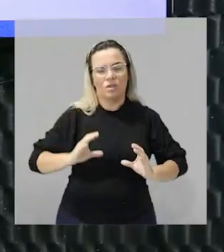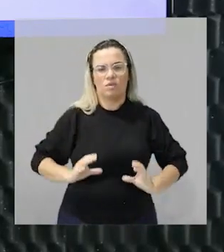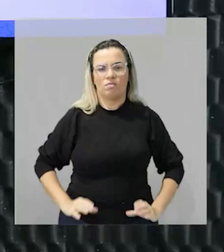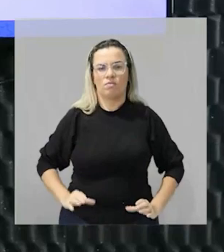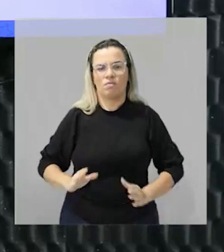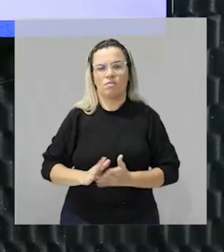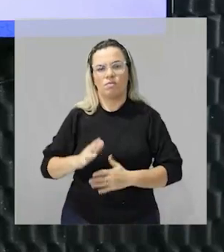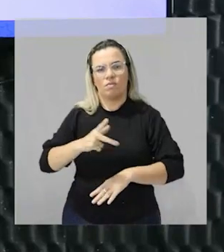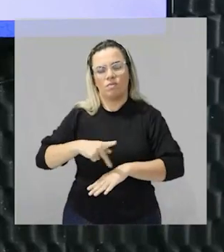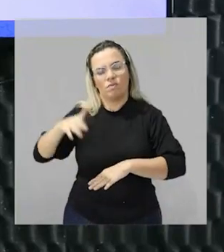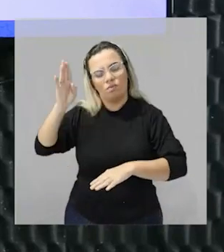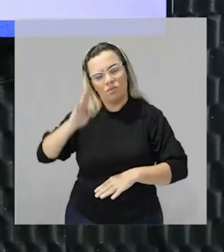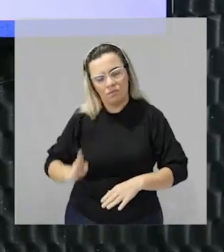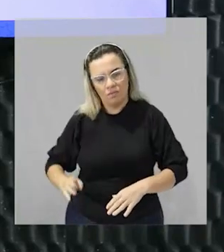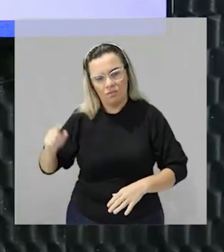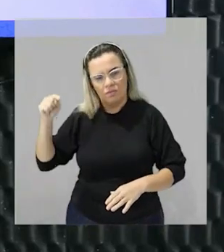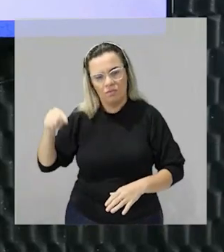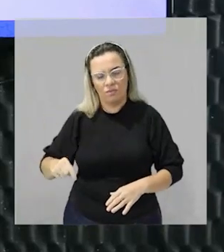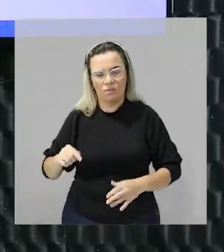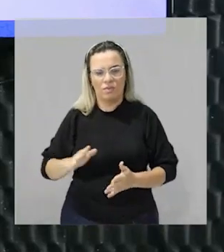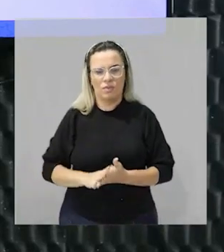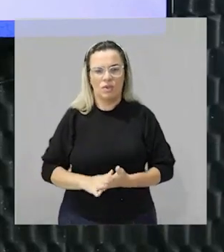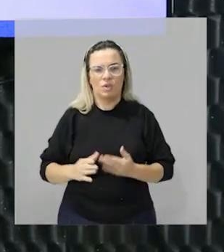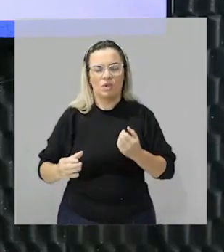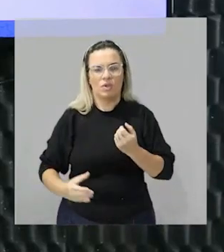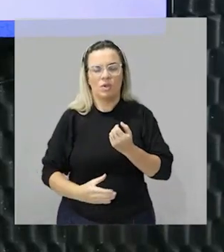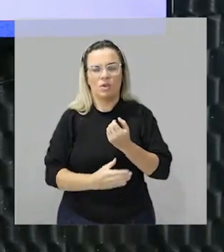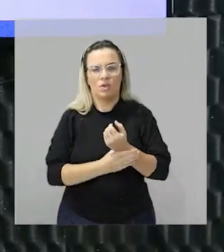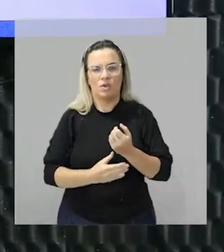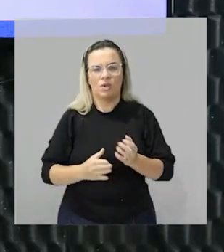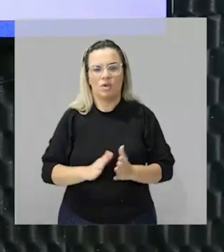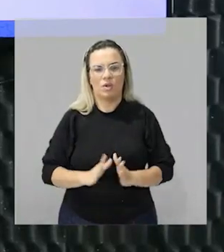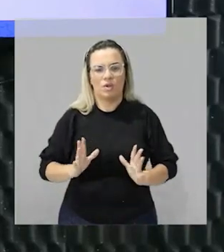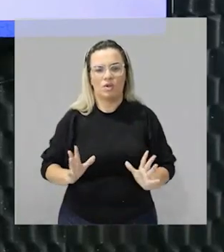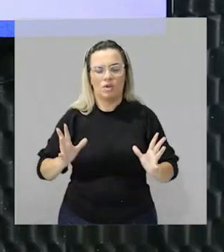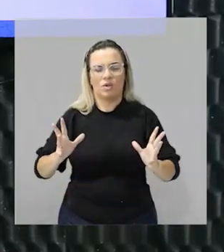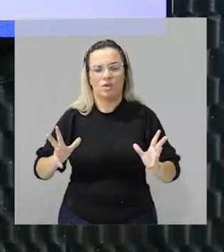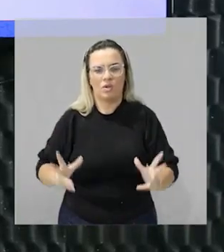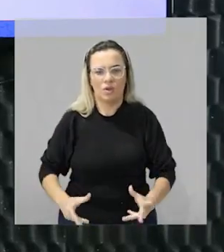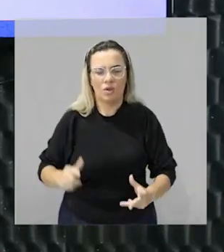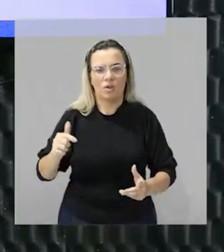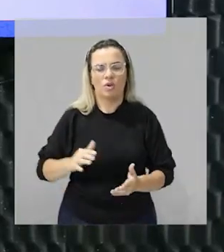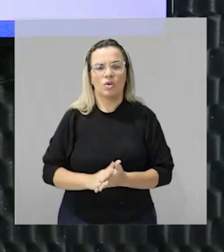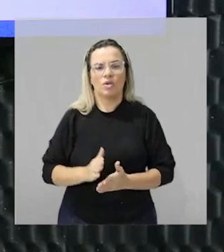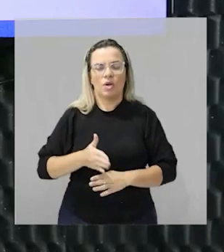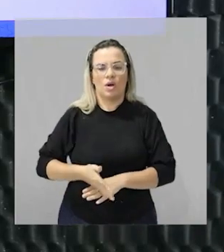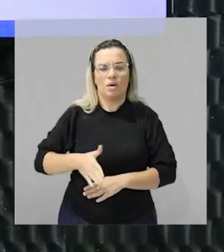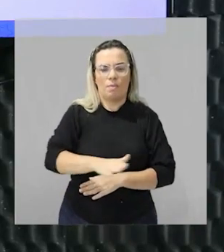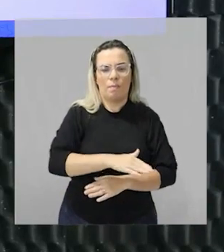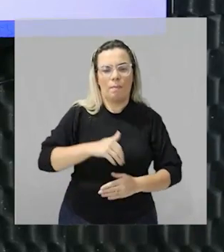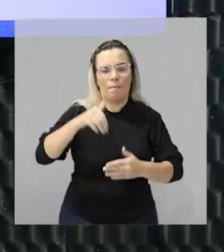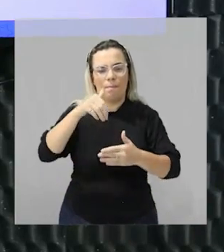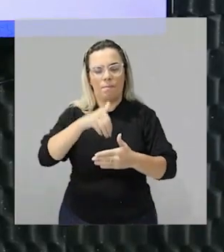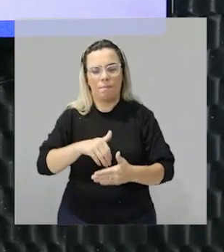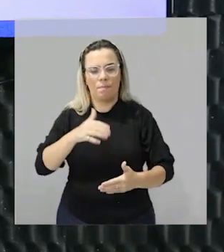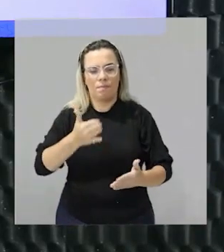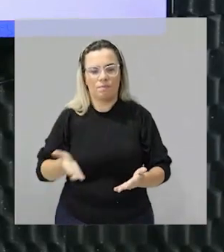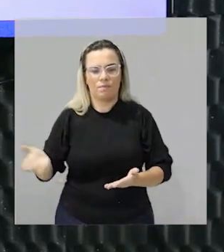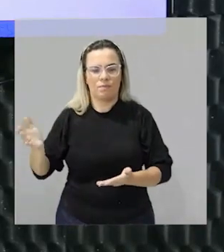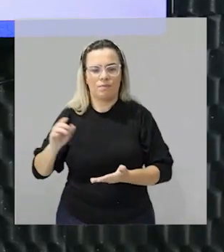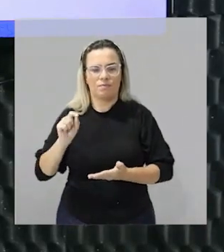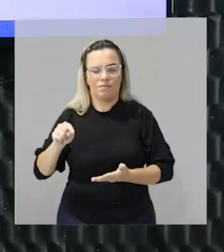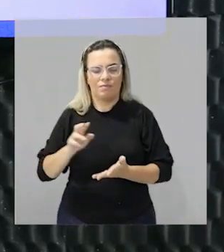essa Constituição, por mais que ela venha garantindo o sufrágio universal, mas esse sufrágio